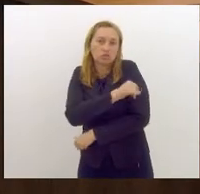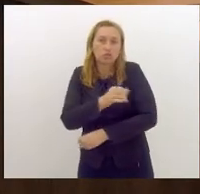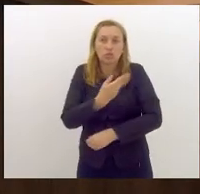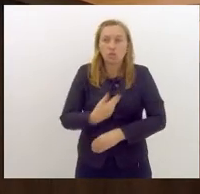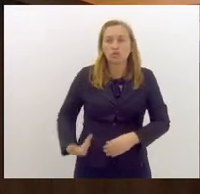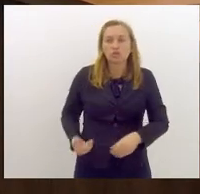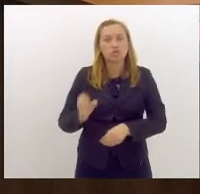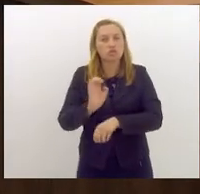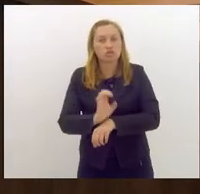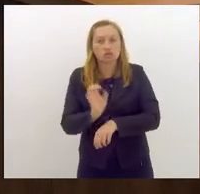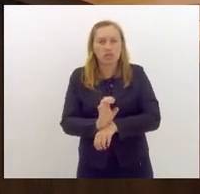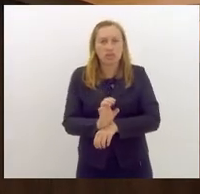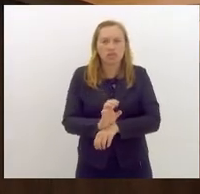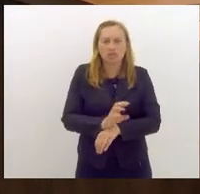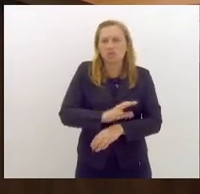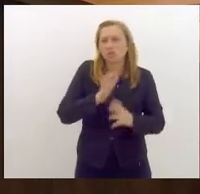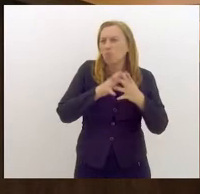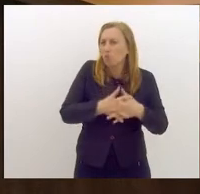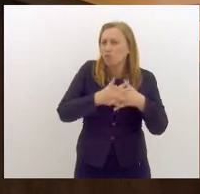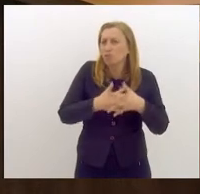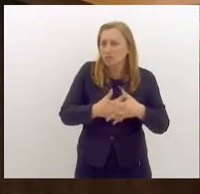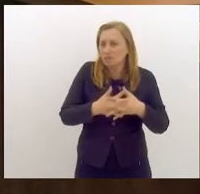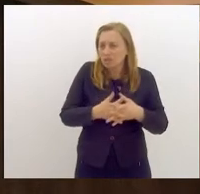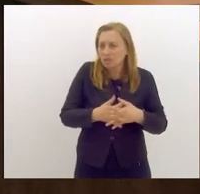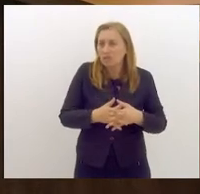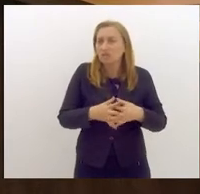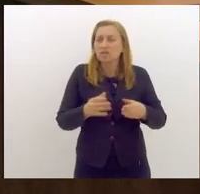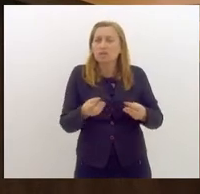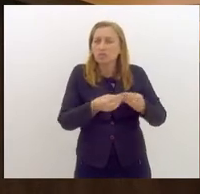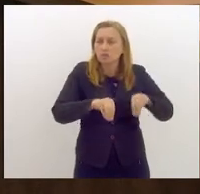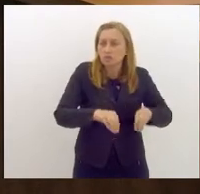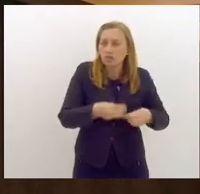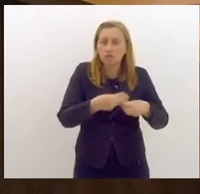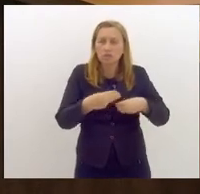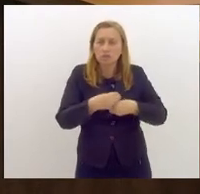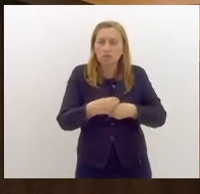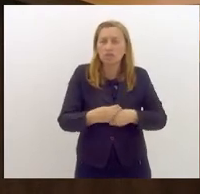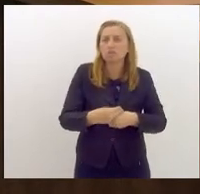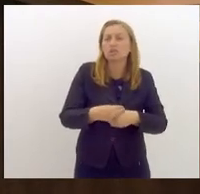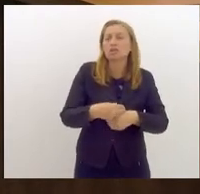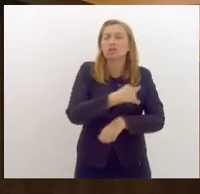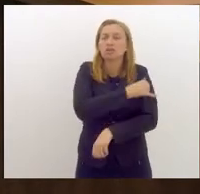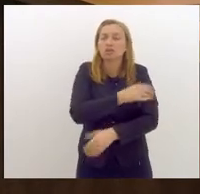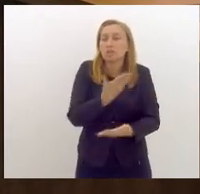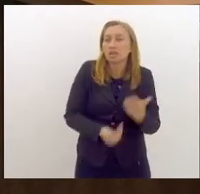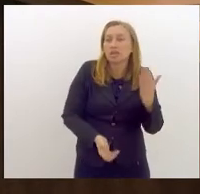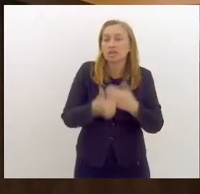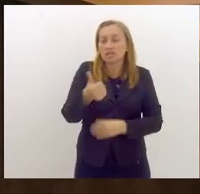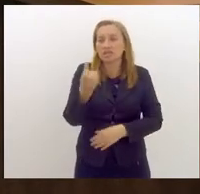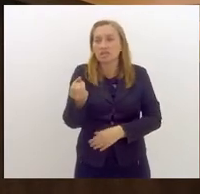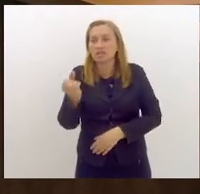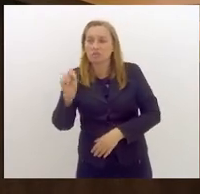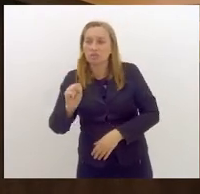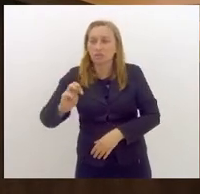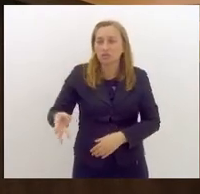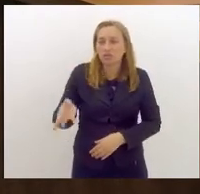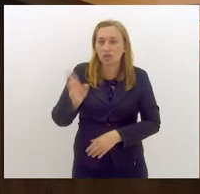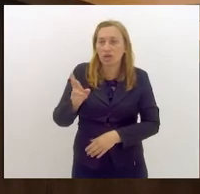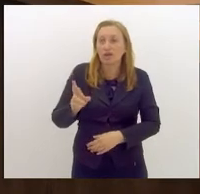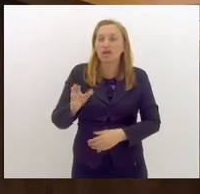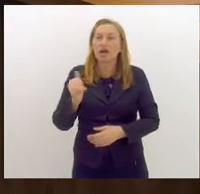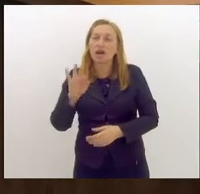governo do estado tá fazendo uma lambança que vai fazer os municípios do Rio de Janeiro perderem 160 milhões de reais Angra vai perder